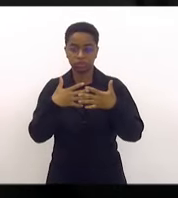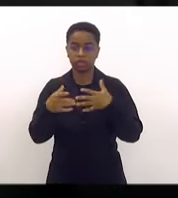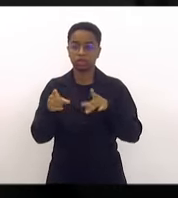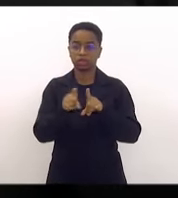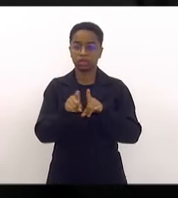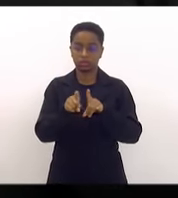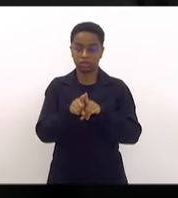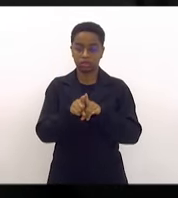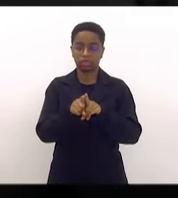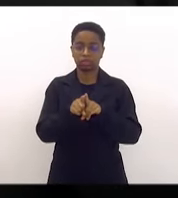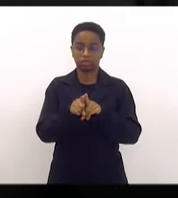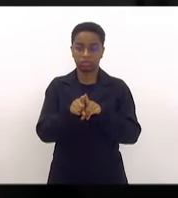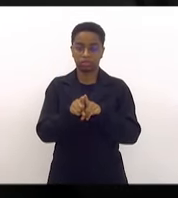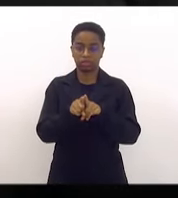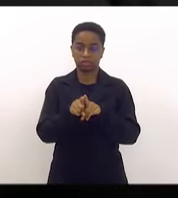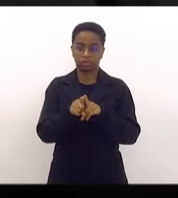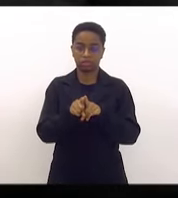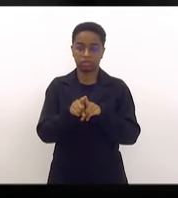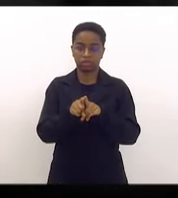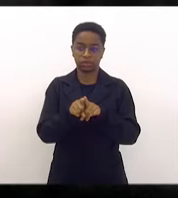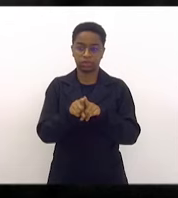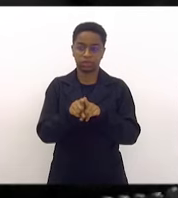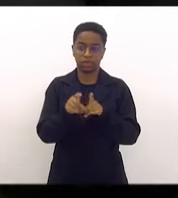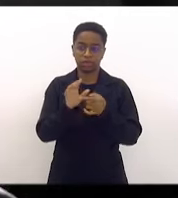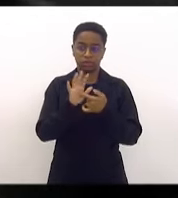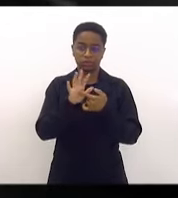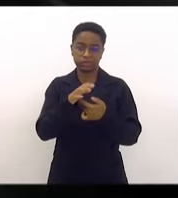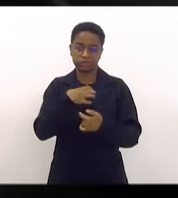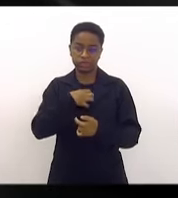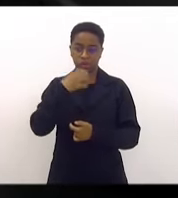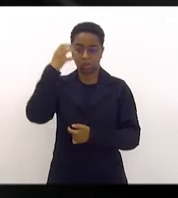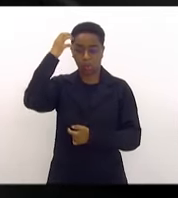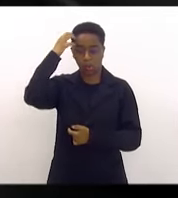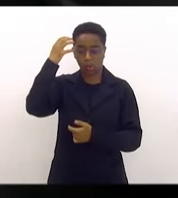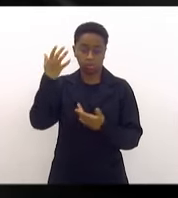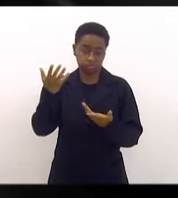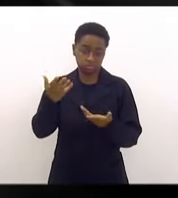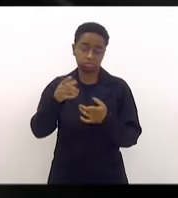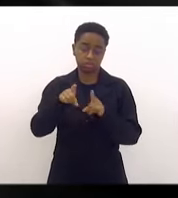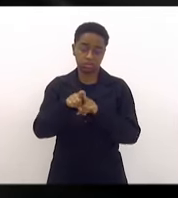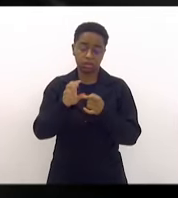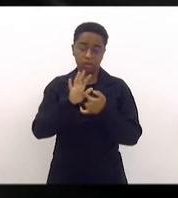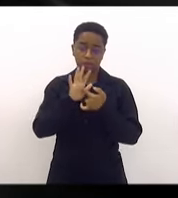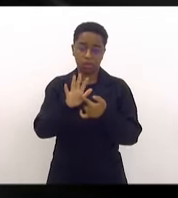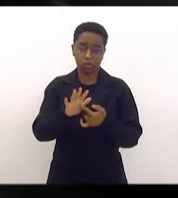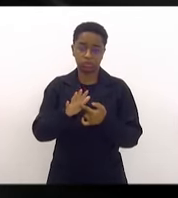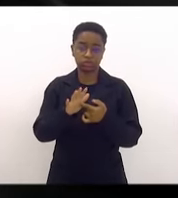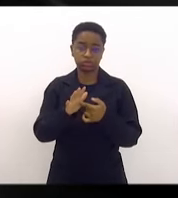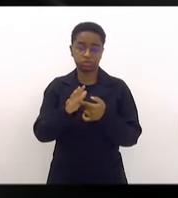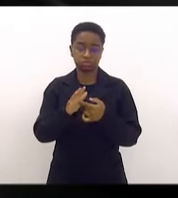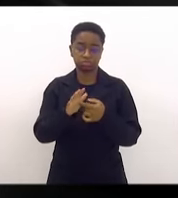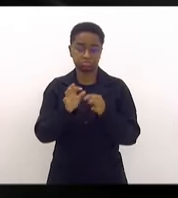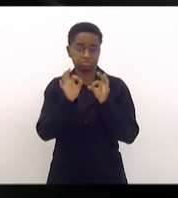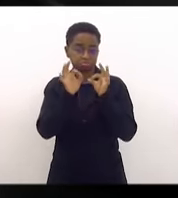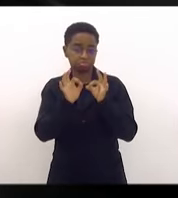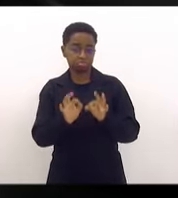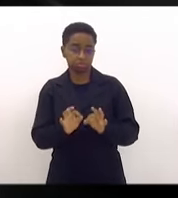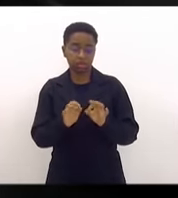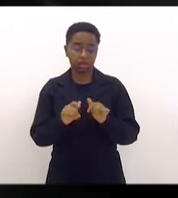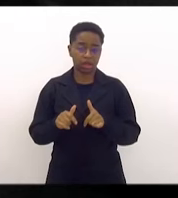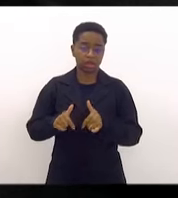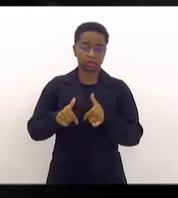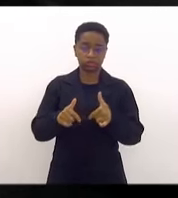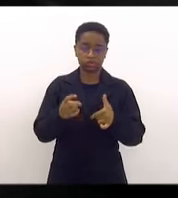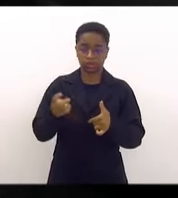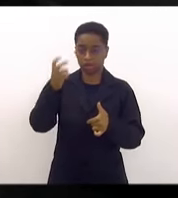meia culpa eh foi feita né o que demonstra uma honestidade intelectual muito grande dos Senhores